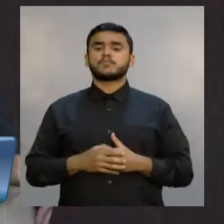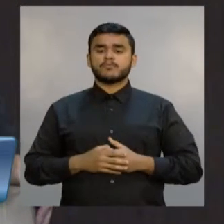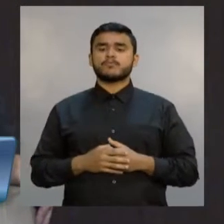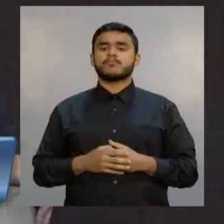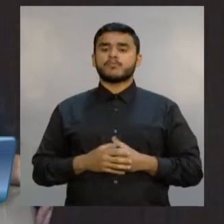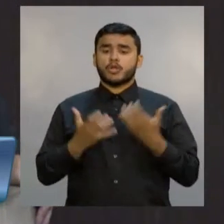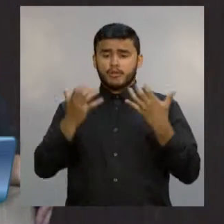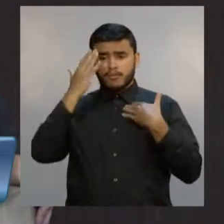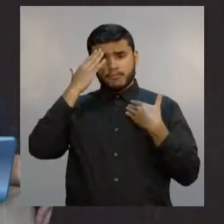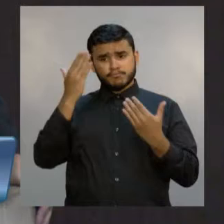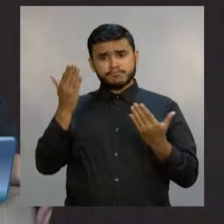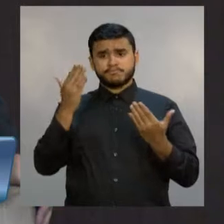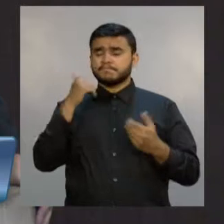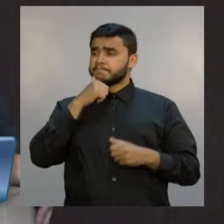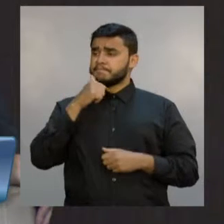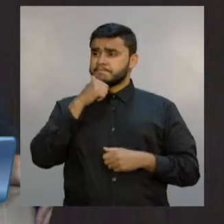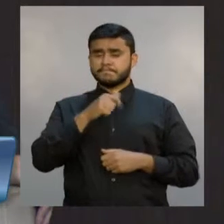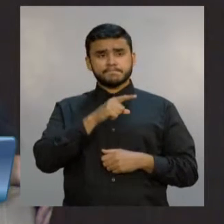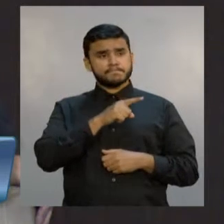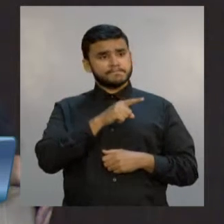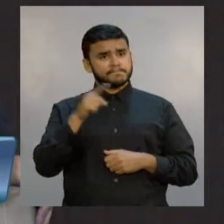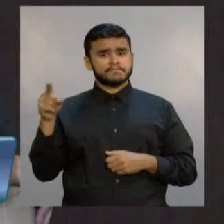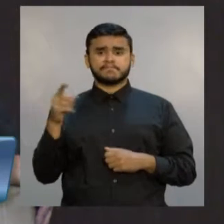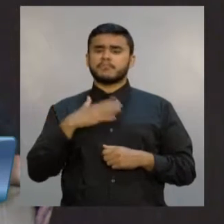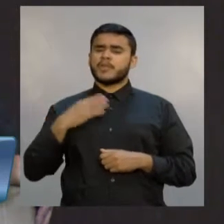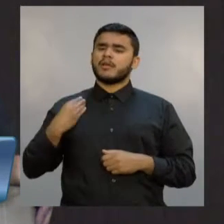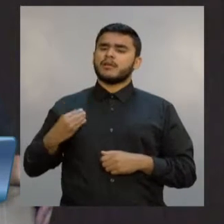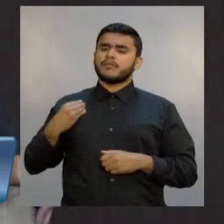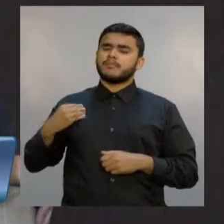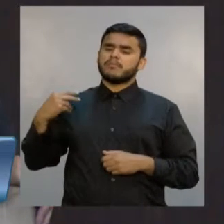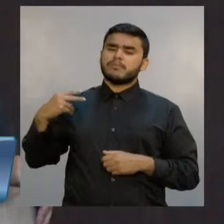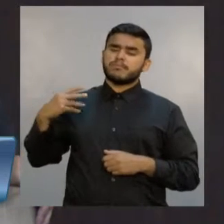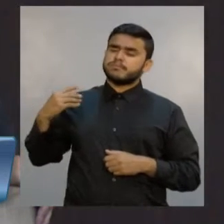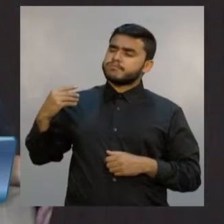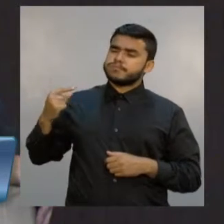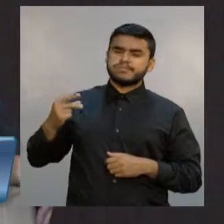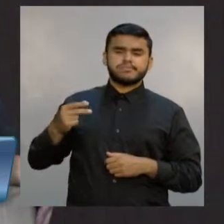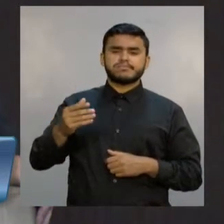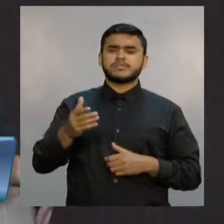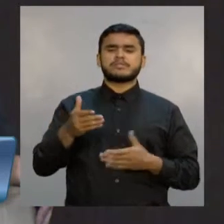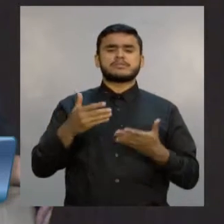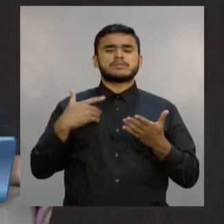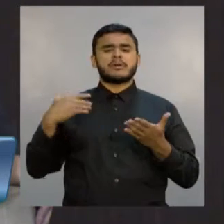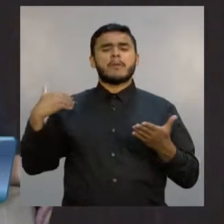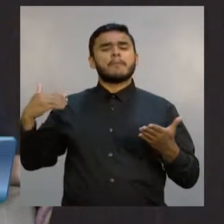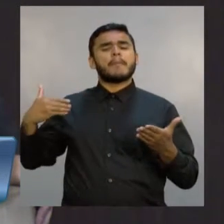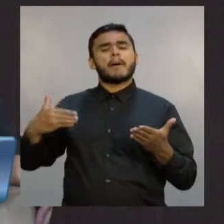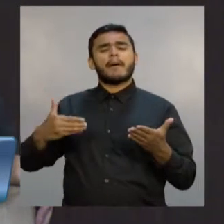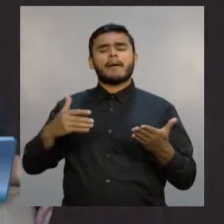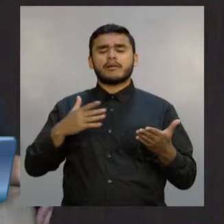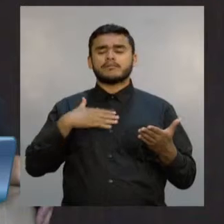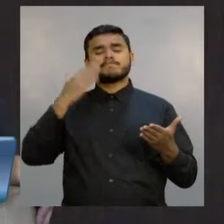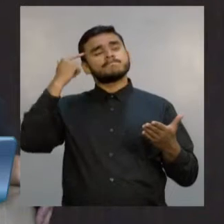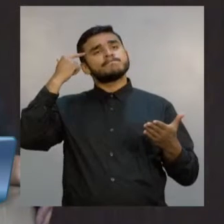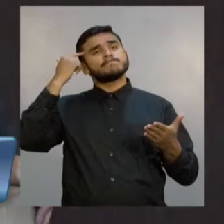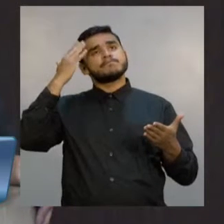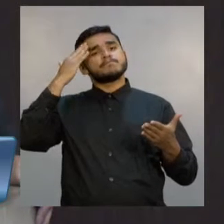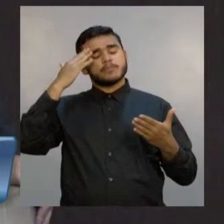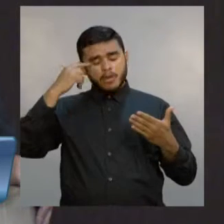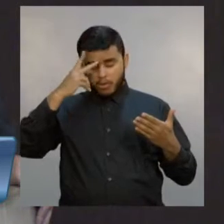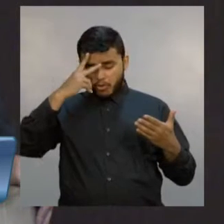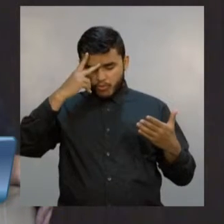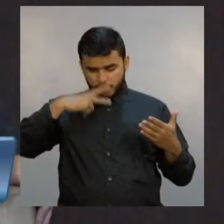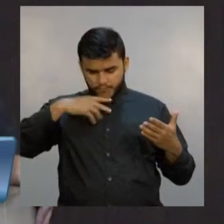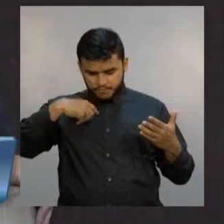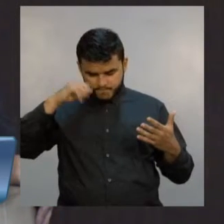às mulheres que, ao longo da minha vida, me permitiram, dentre outras coisas, ver a masculinidade tóxica em mim